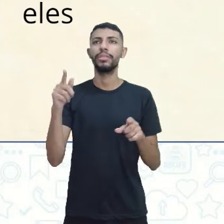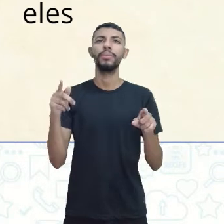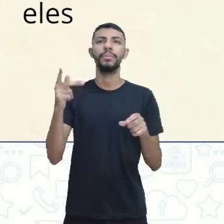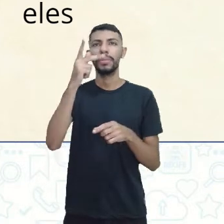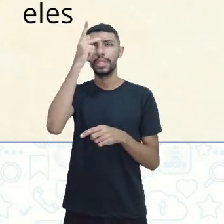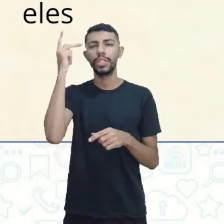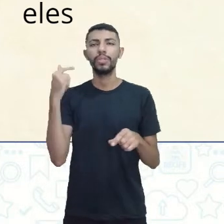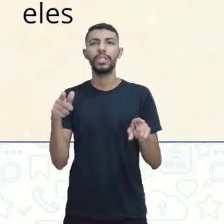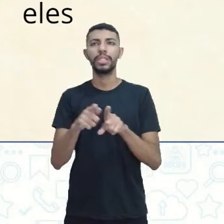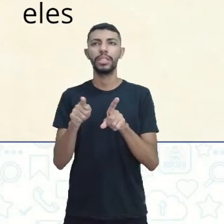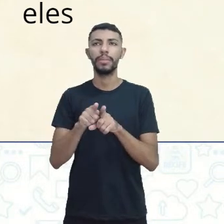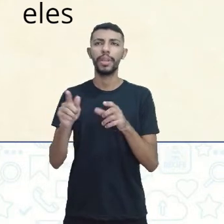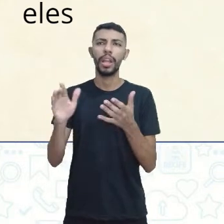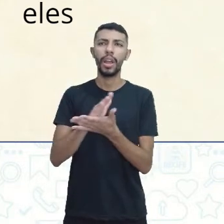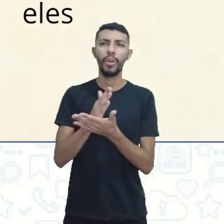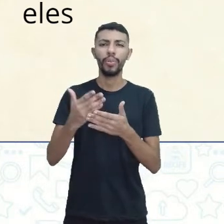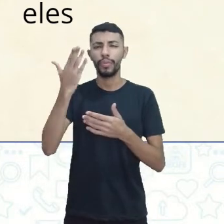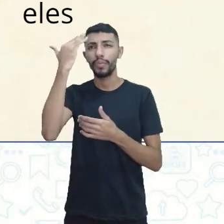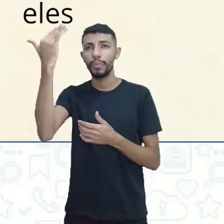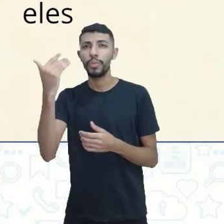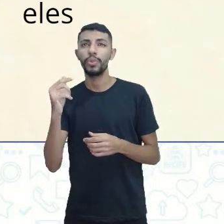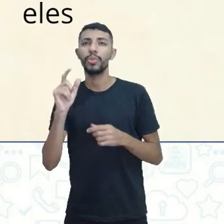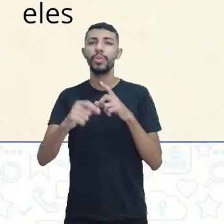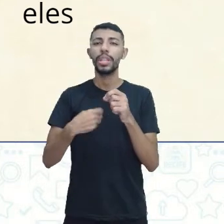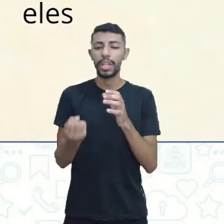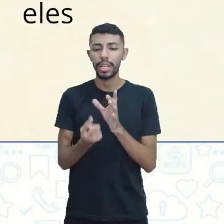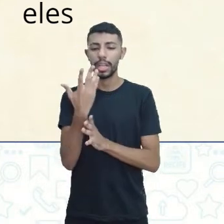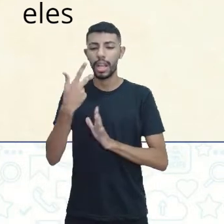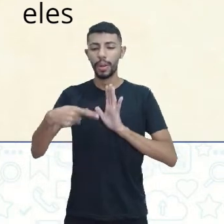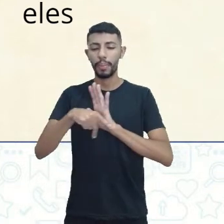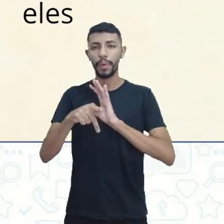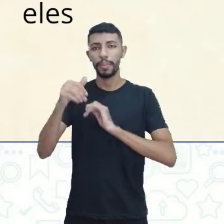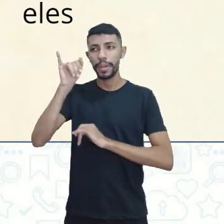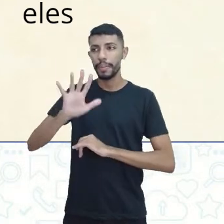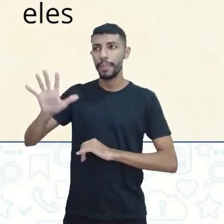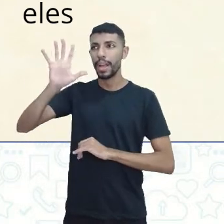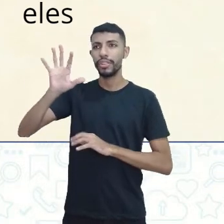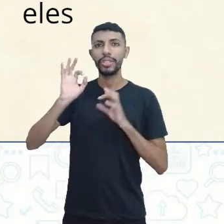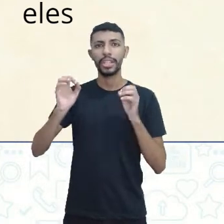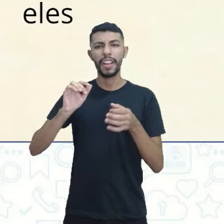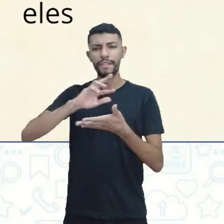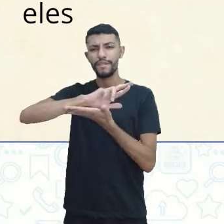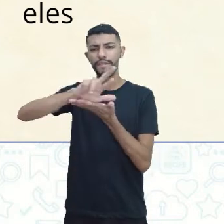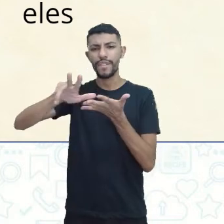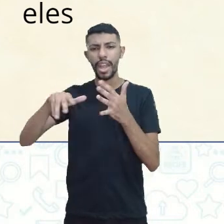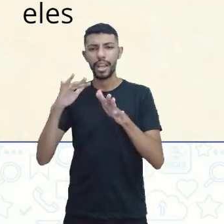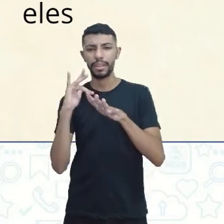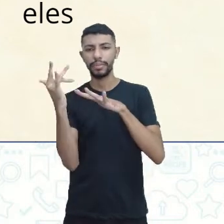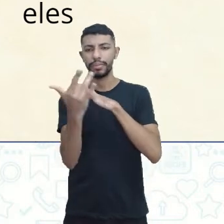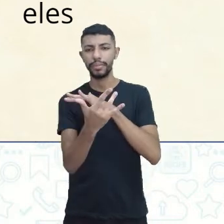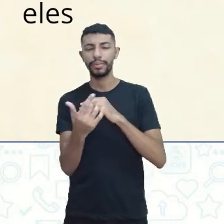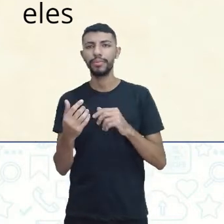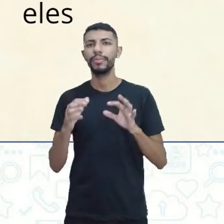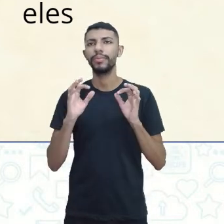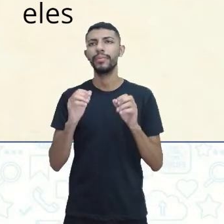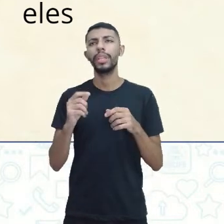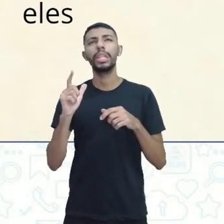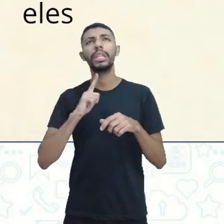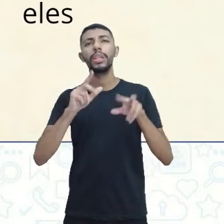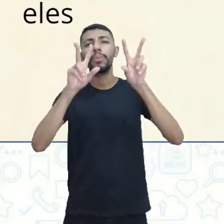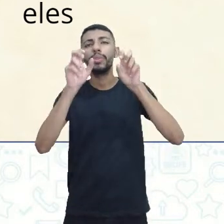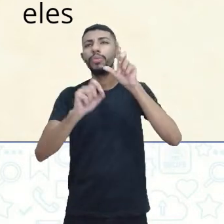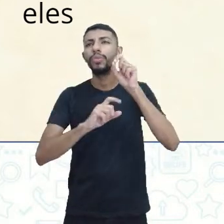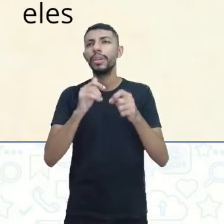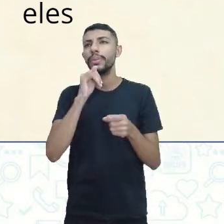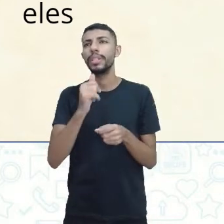modernos, reproduziram sua própria imagem em uma variedade de mídias por diversos motivos, sejam eles